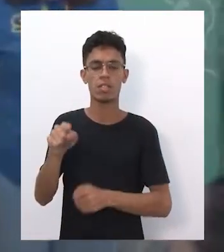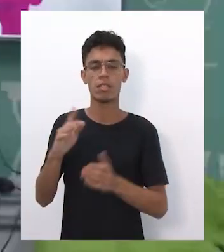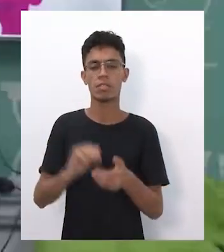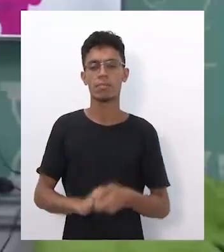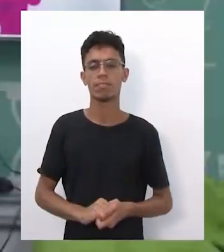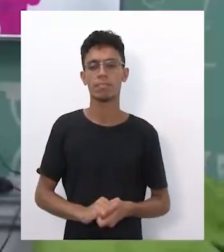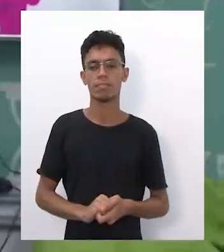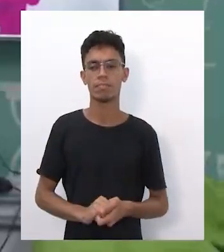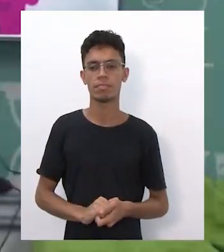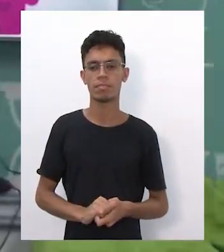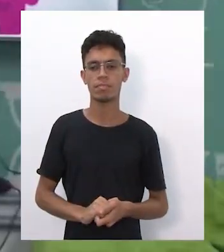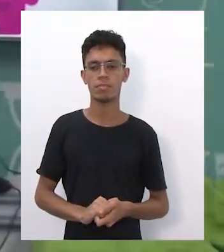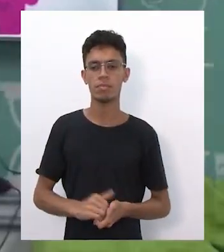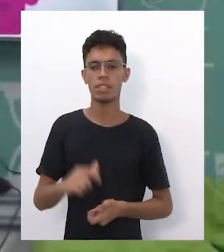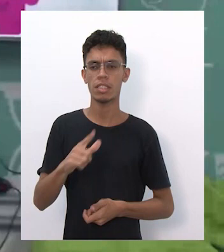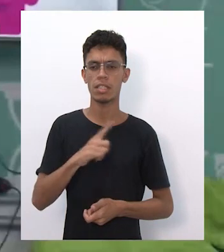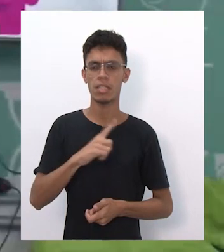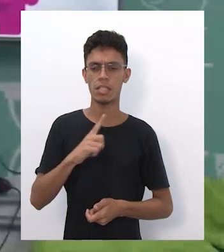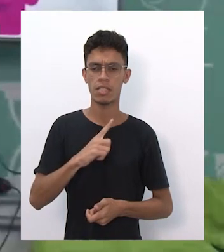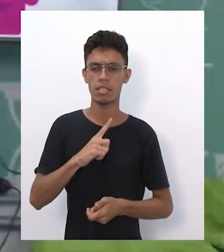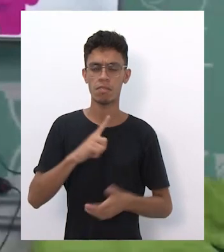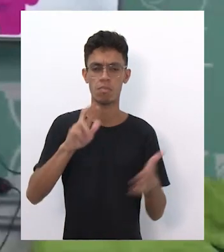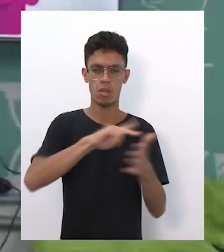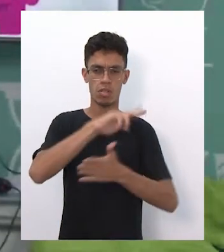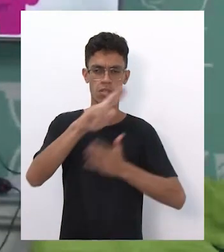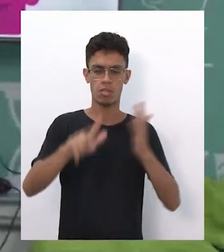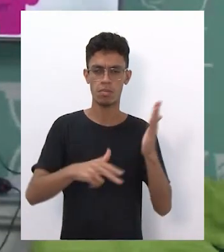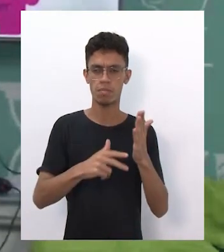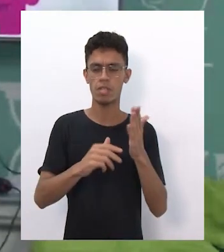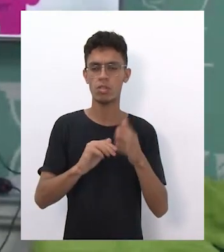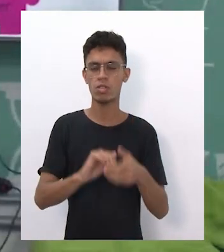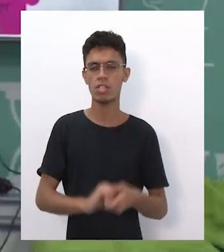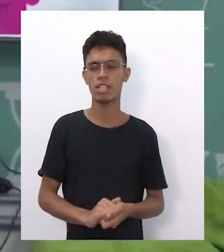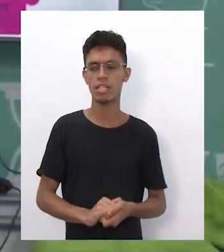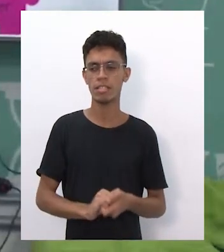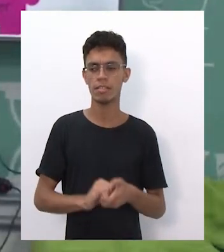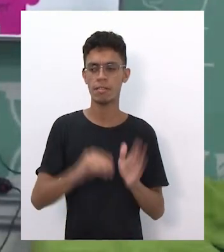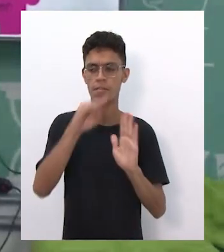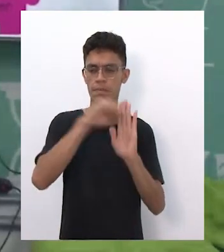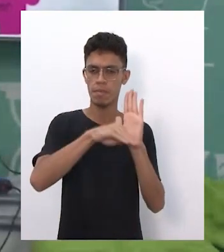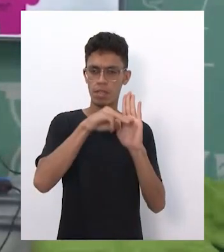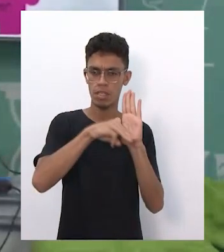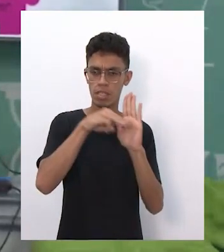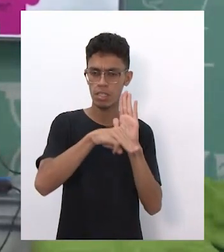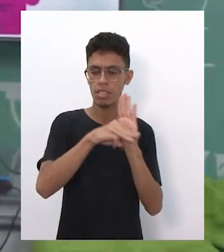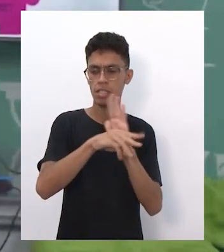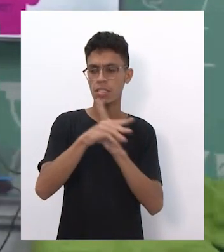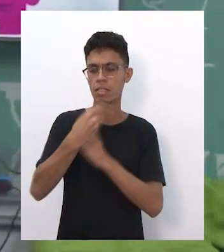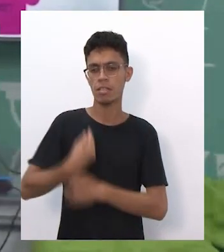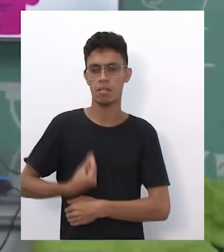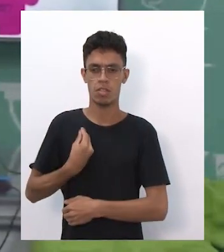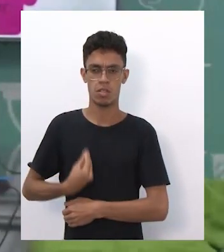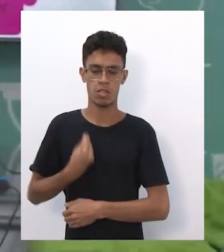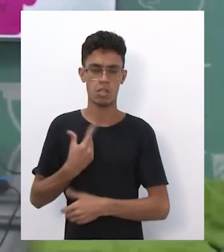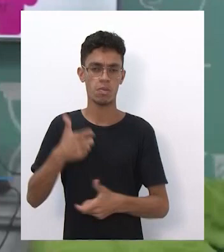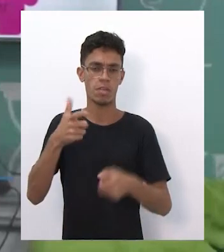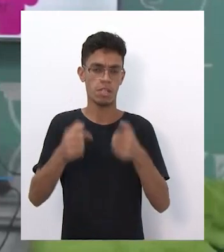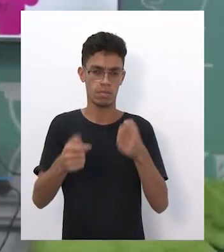metodologia ativa. Existem, então, diversas metodologias ativas. Entre elas, nós vamos dar ênfase hoje na